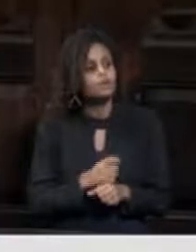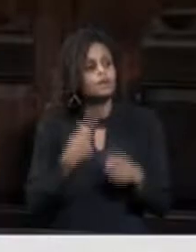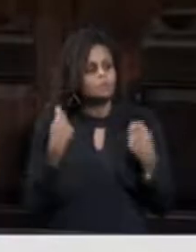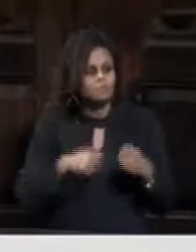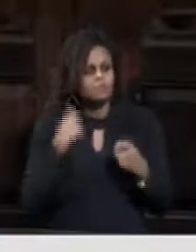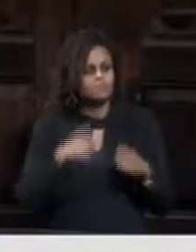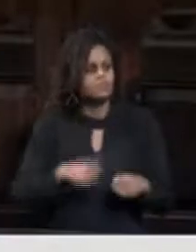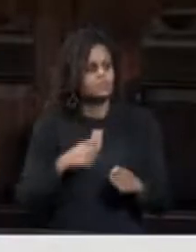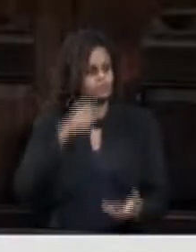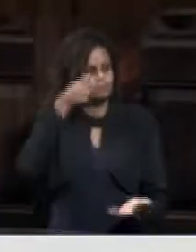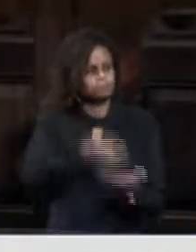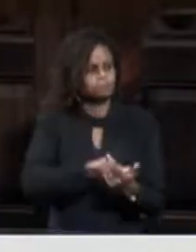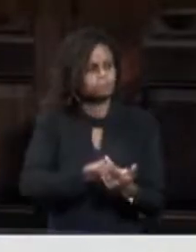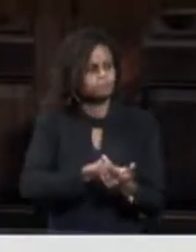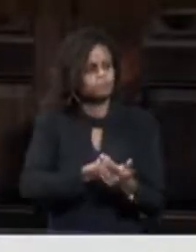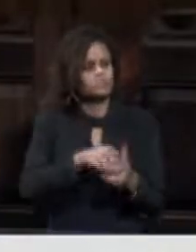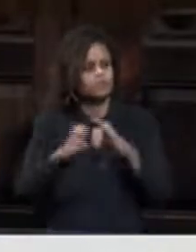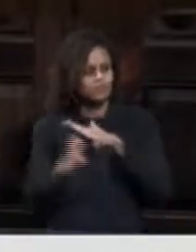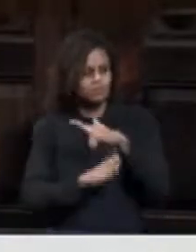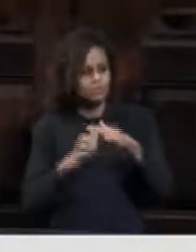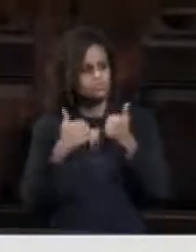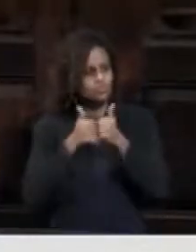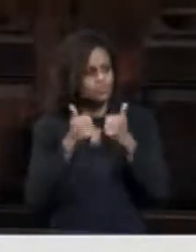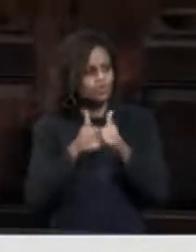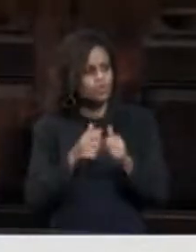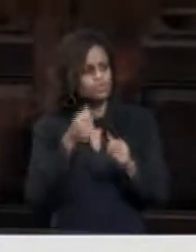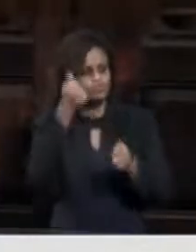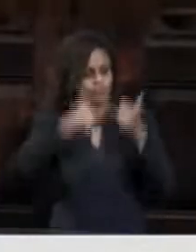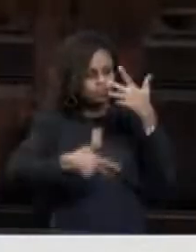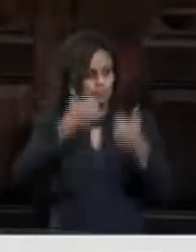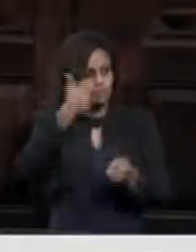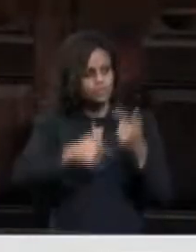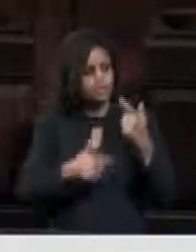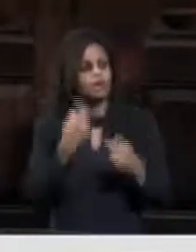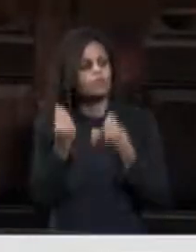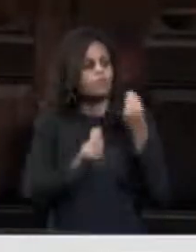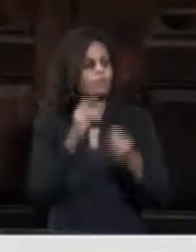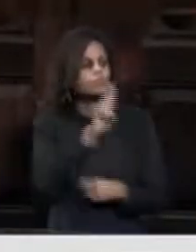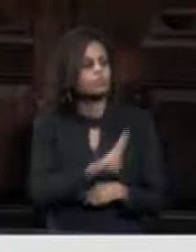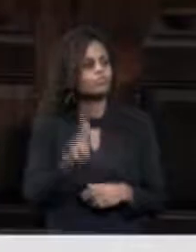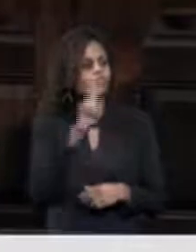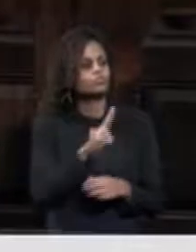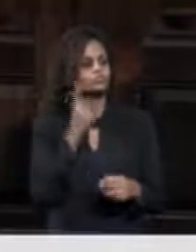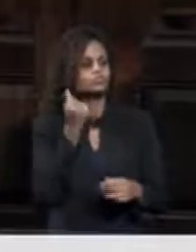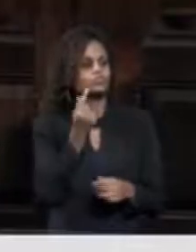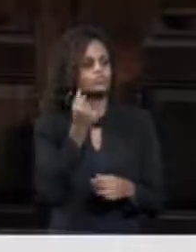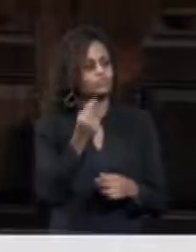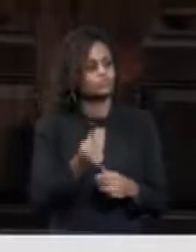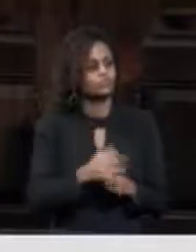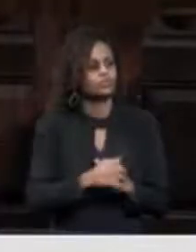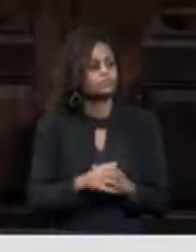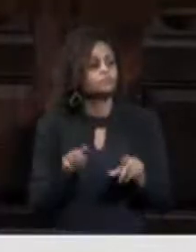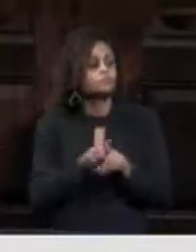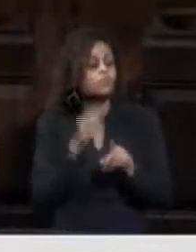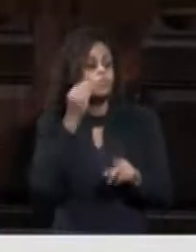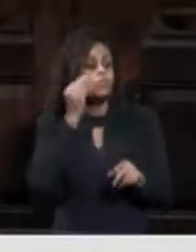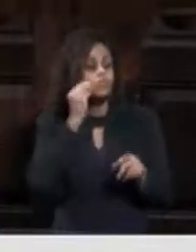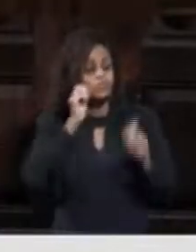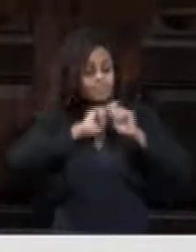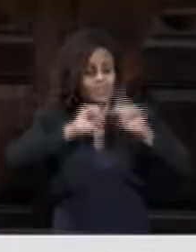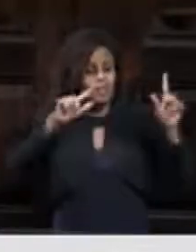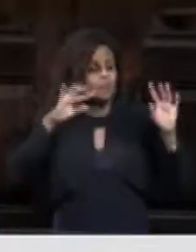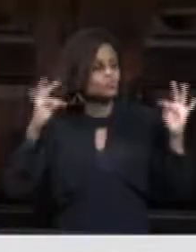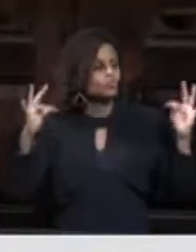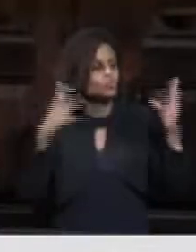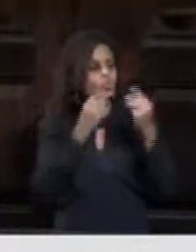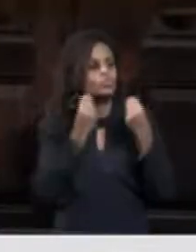prestação de contas, da apresentação de resultados e mostrar para todos como que funciona